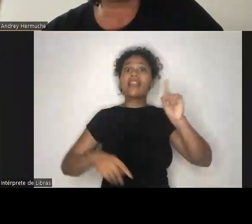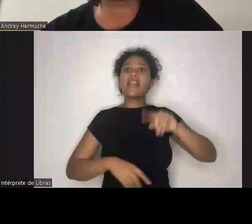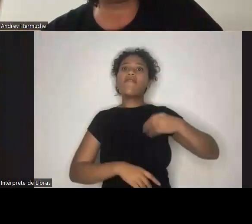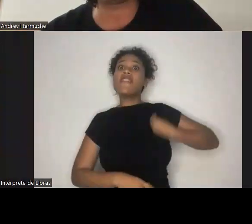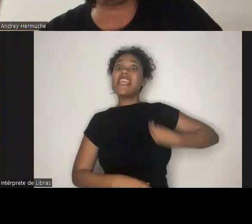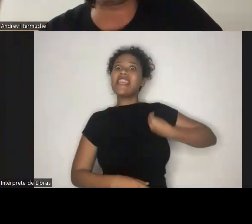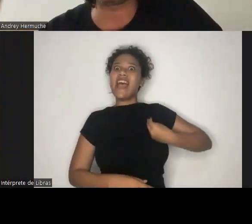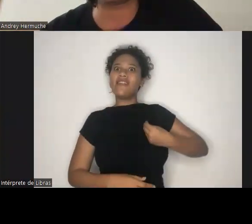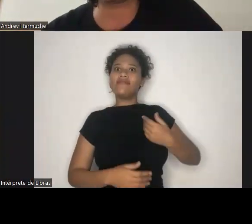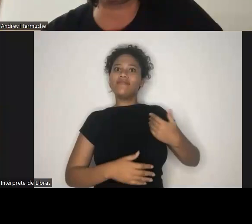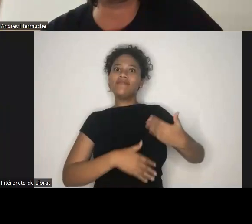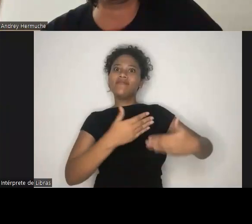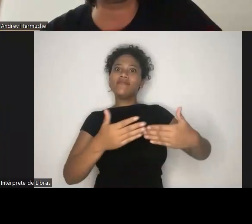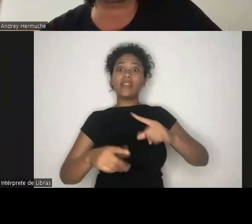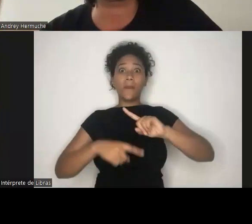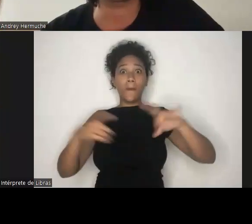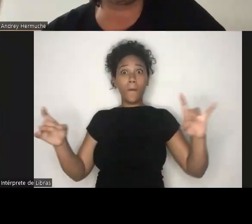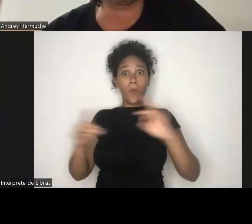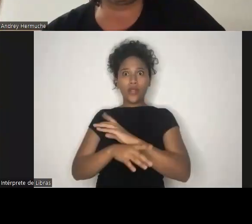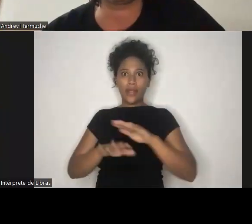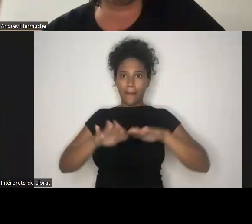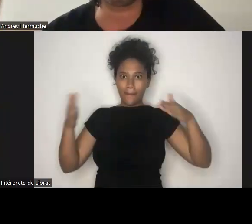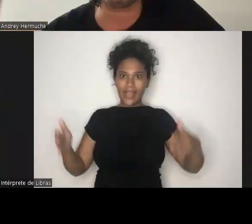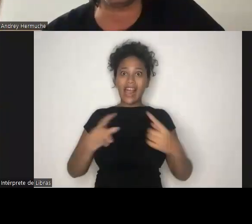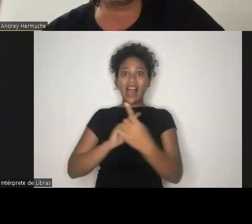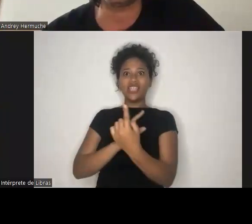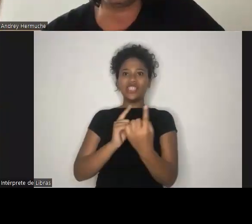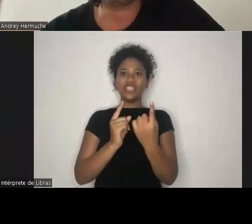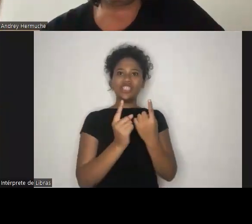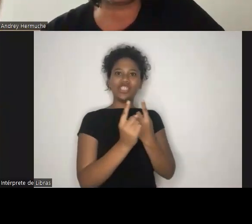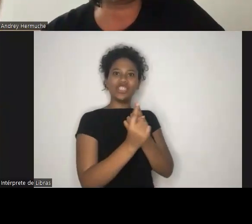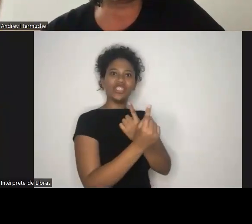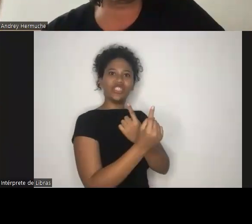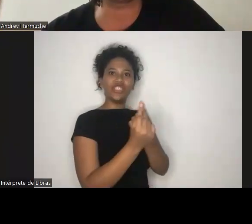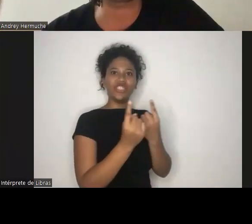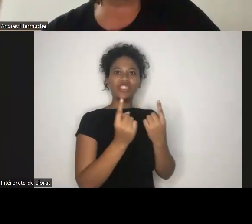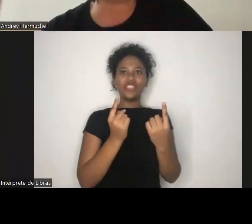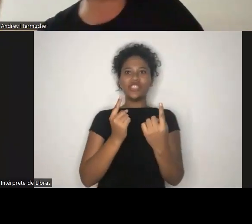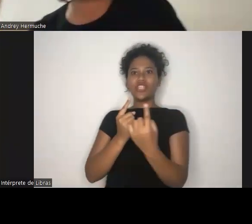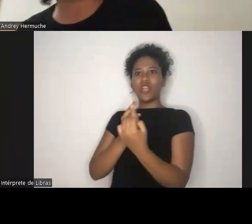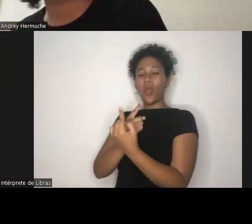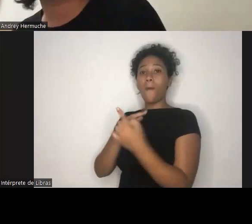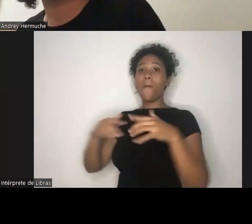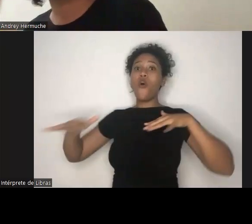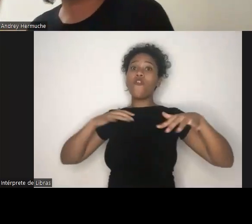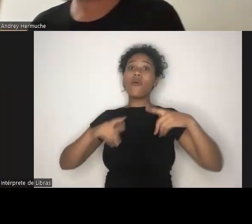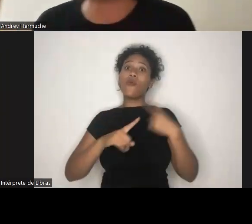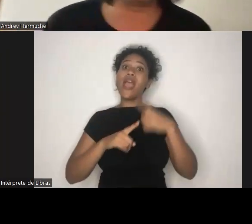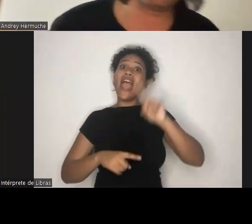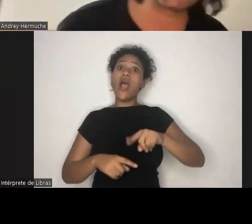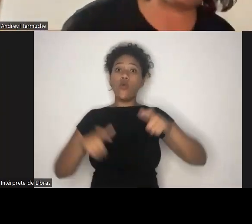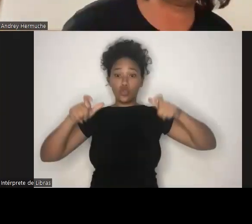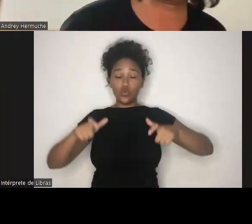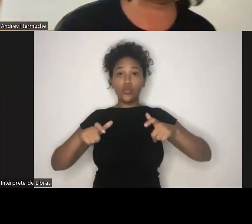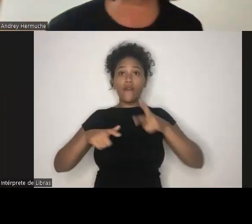e quando ele fica pronto essa mesa inclusive ela gira ela tem um movimento porque esse estúdio era um estúdio 360 E